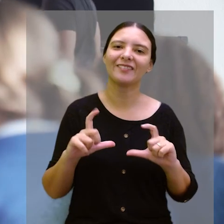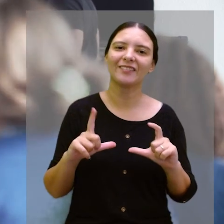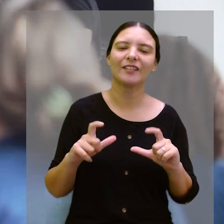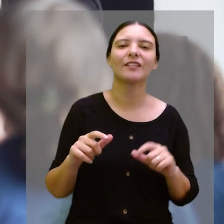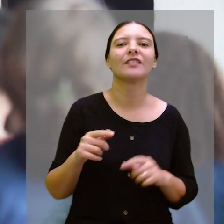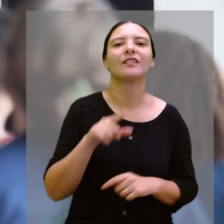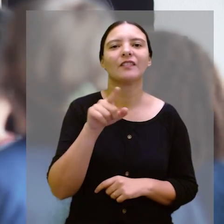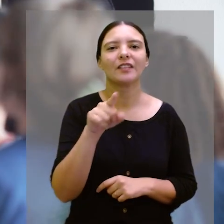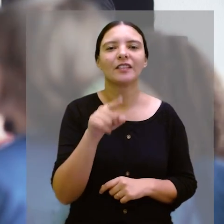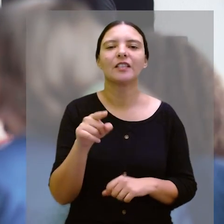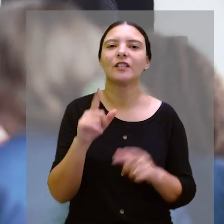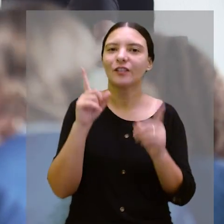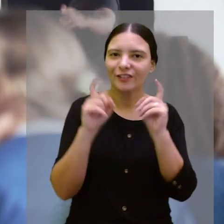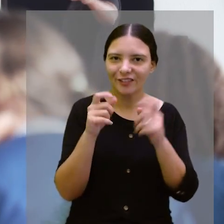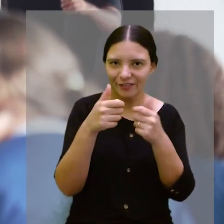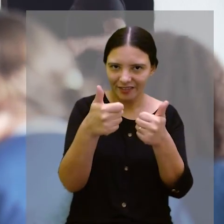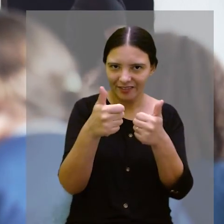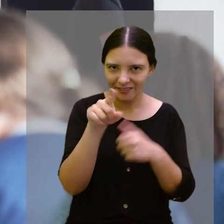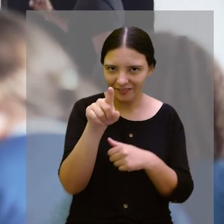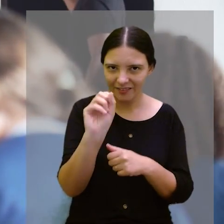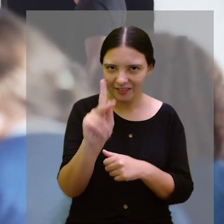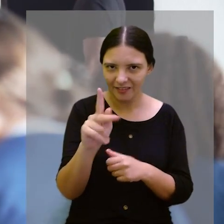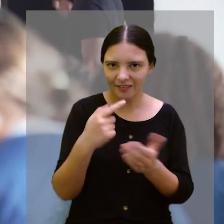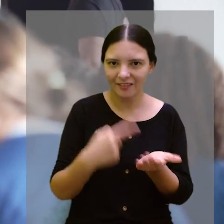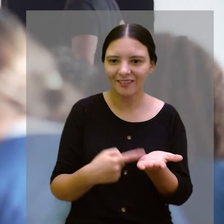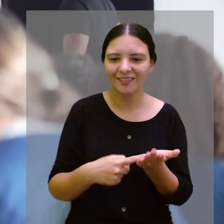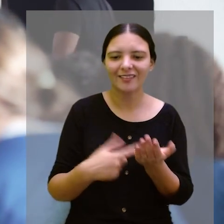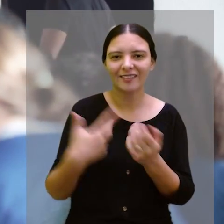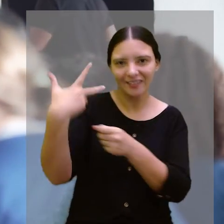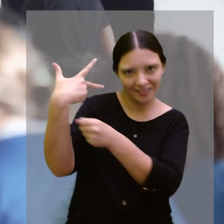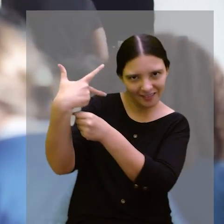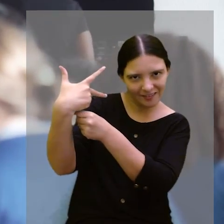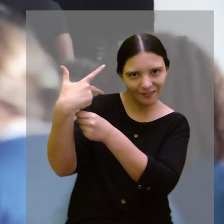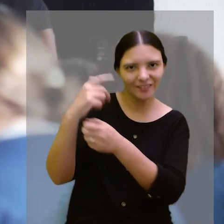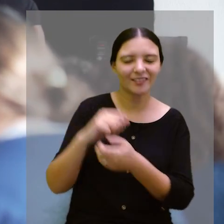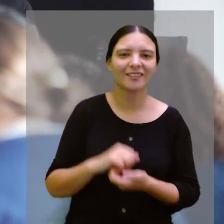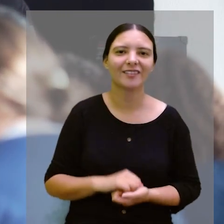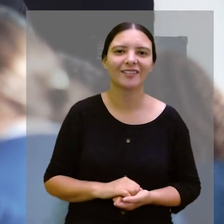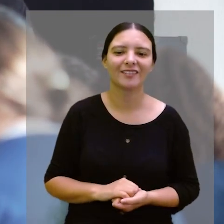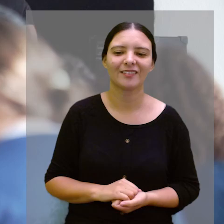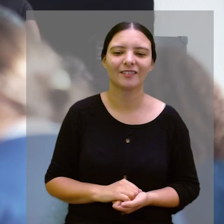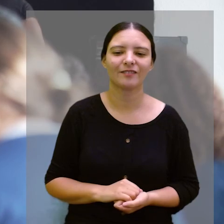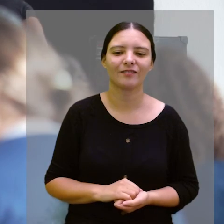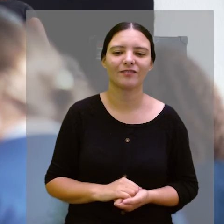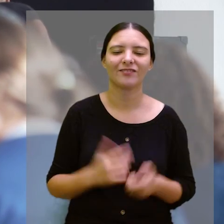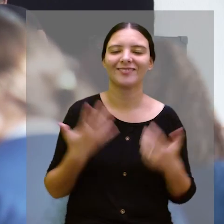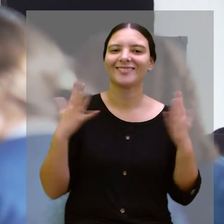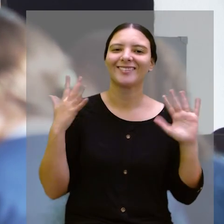daqui e vocês fazem algum gesto aí, tudo bem? Uma selfie. Faz uma selfie aqui.